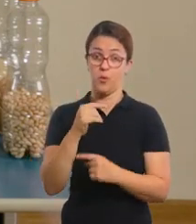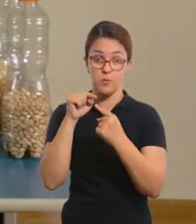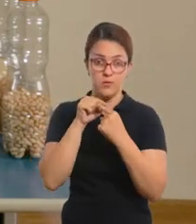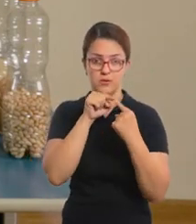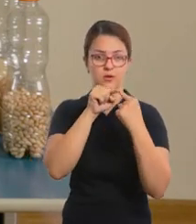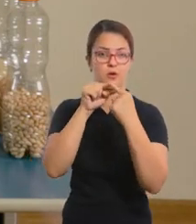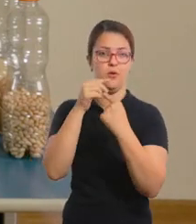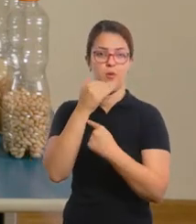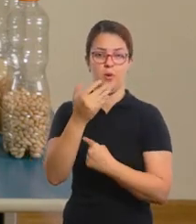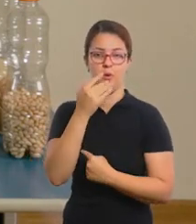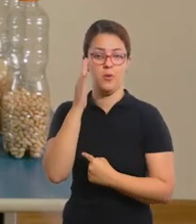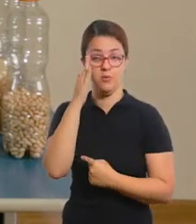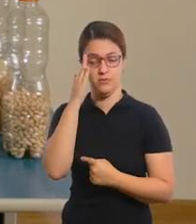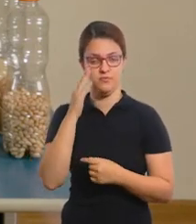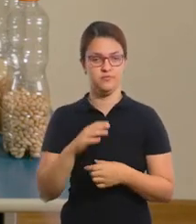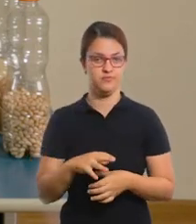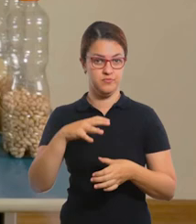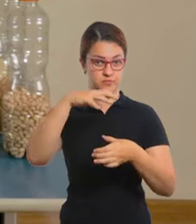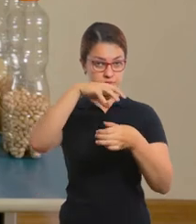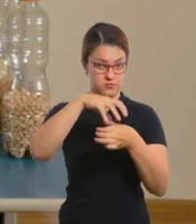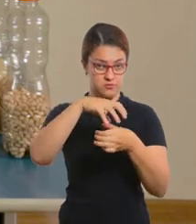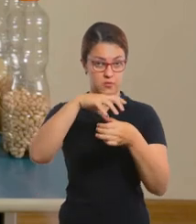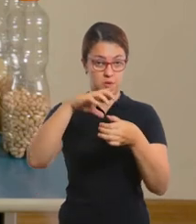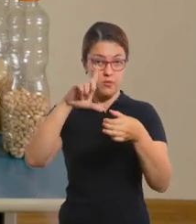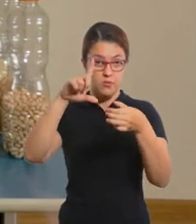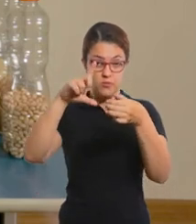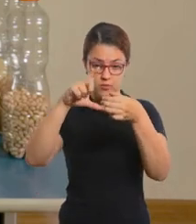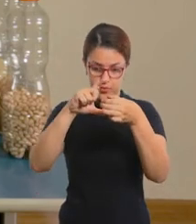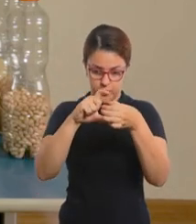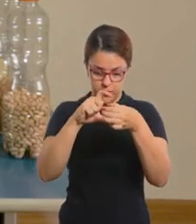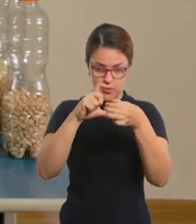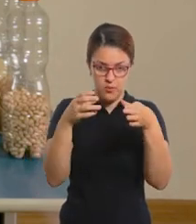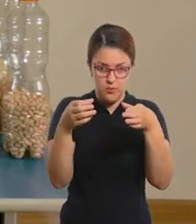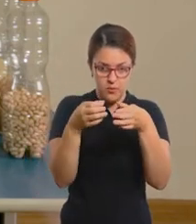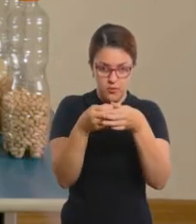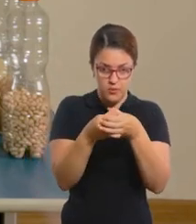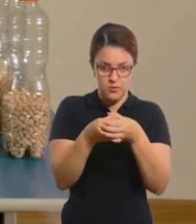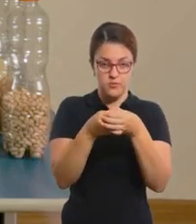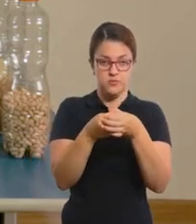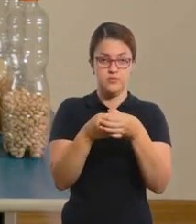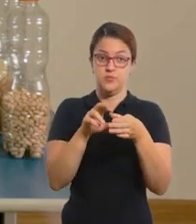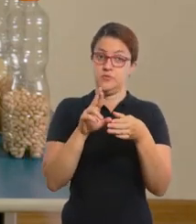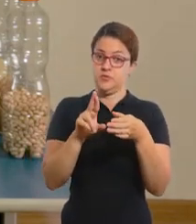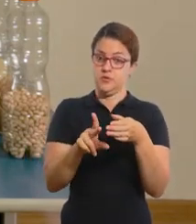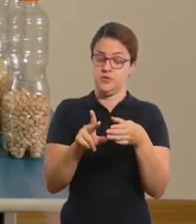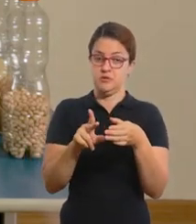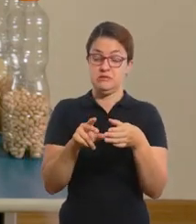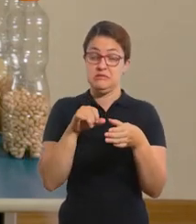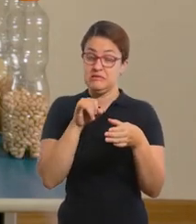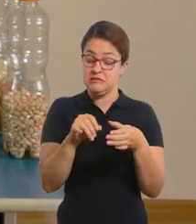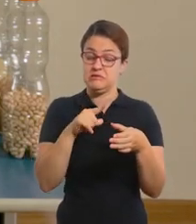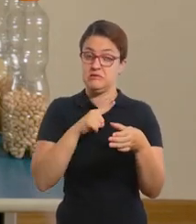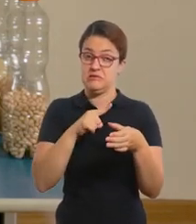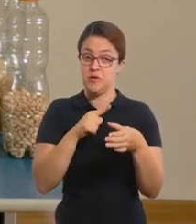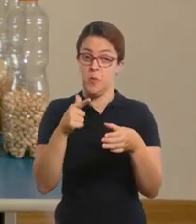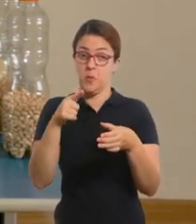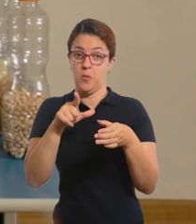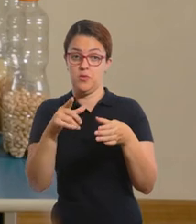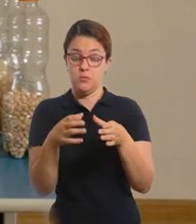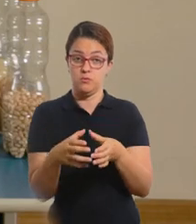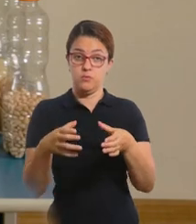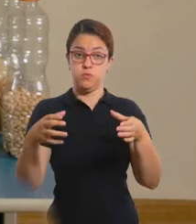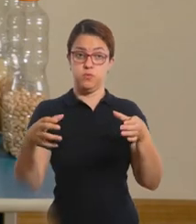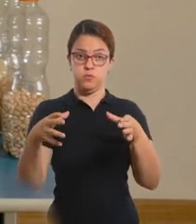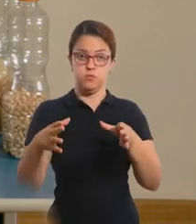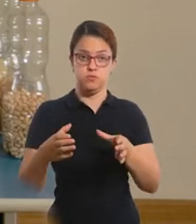fazer a correspondência com cor. Essa latinha é menor, então eu não consegui fazer o furo para o palitinho. Mas se você tiver outra maior